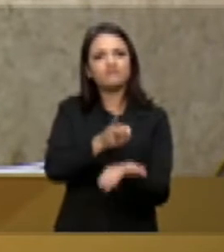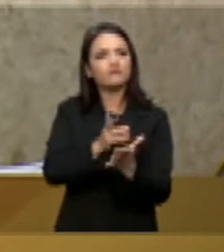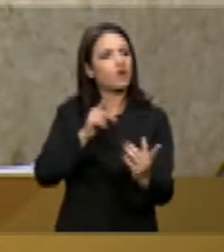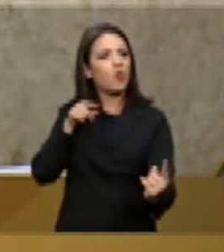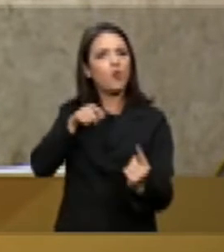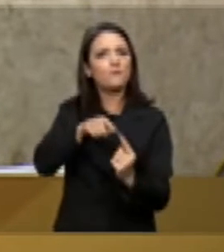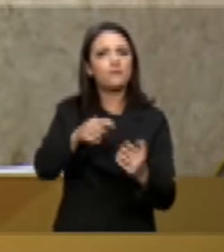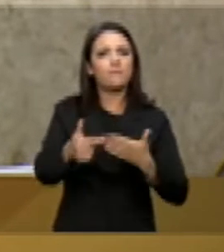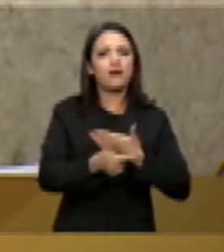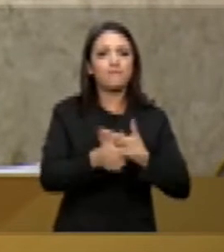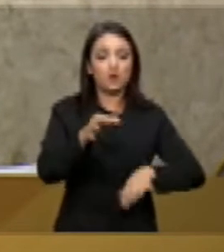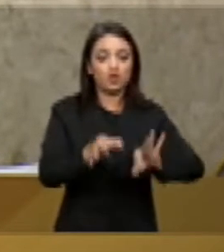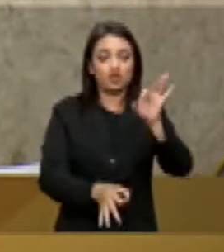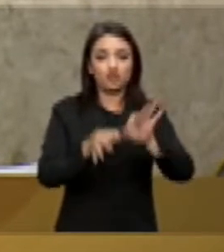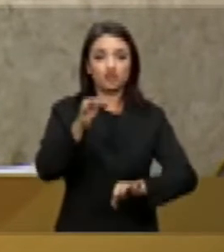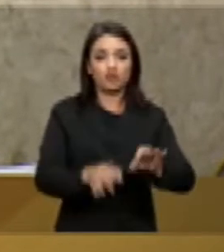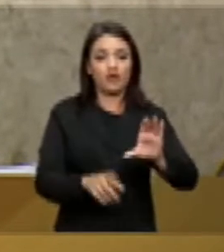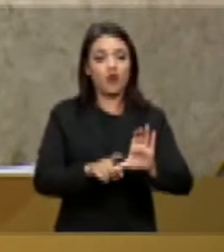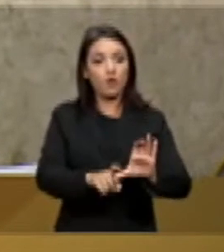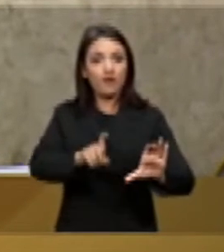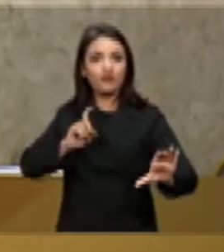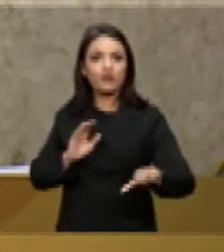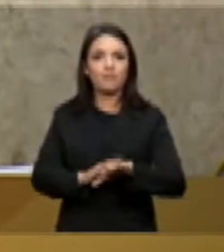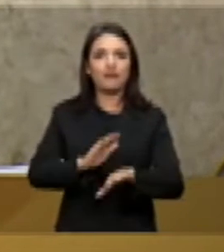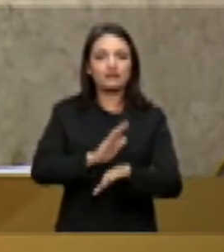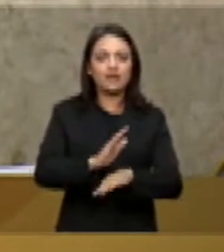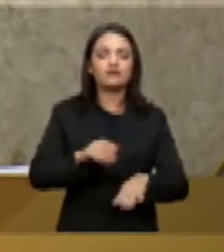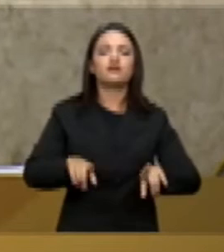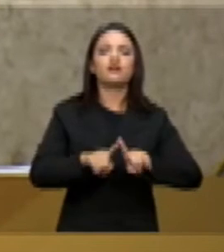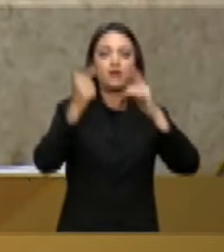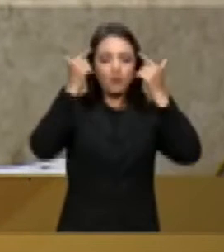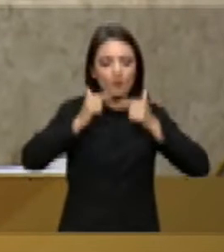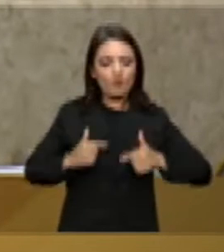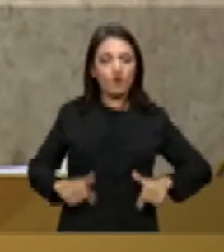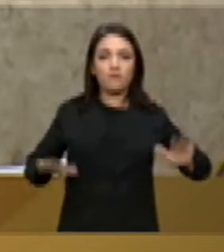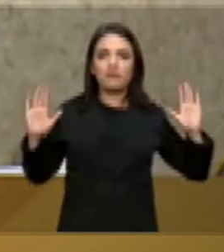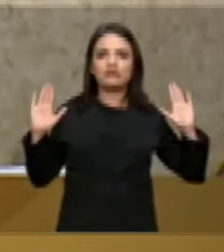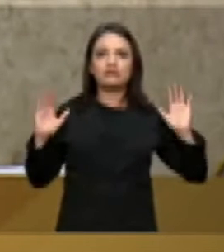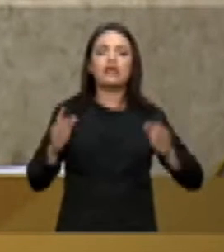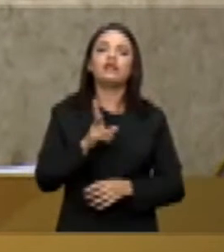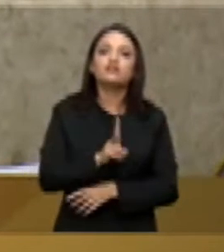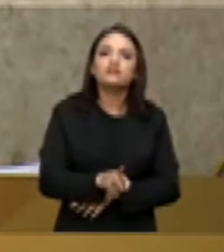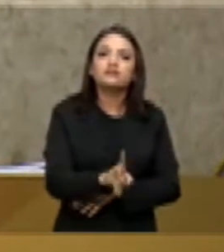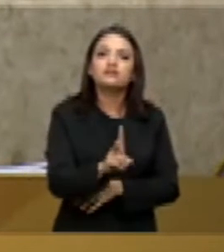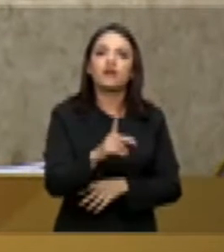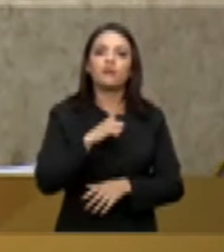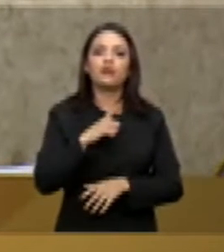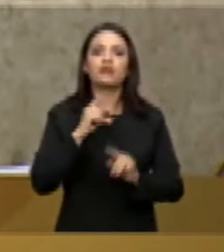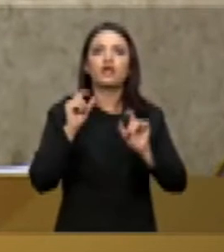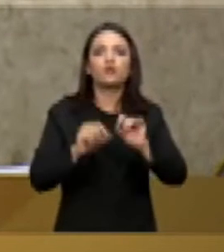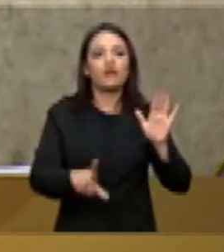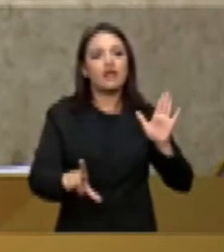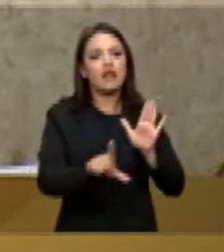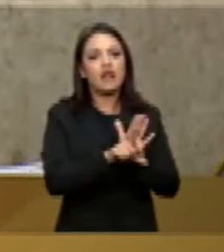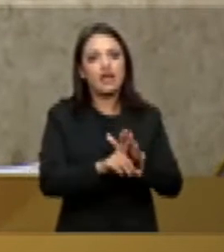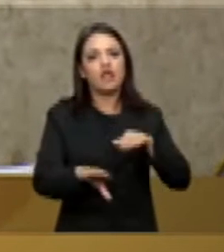com independência e imparcialidade, sempre observando as